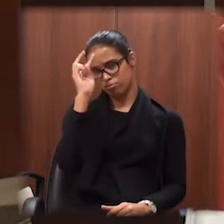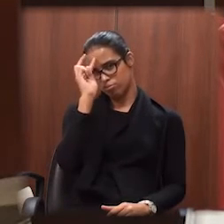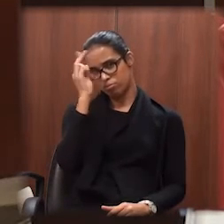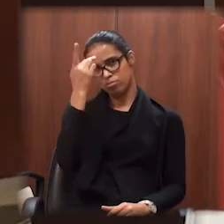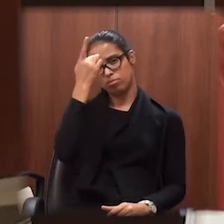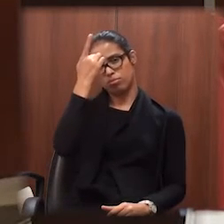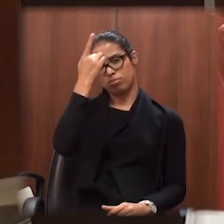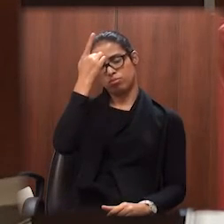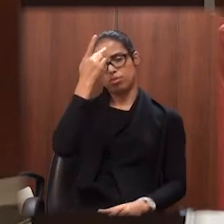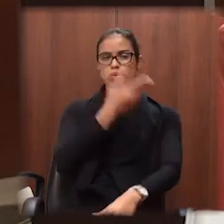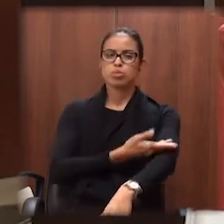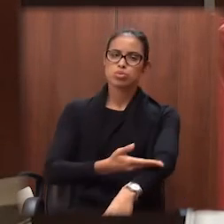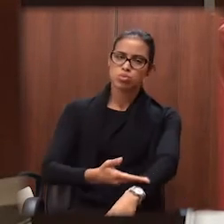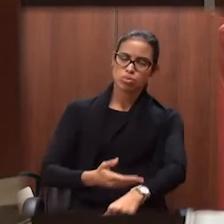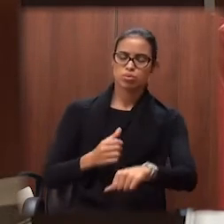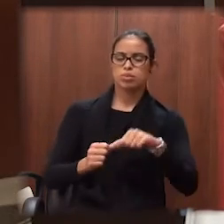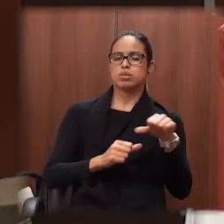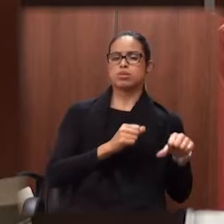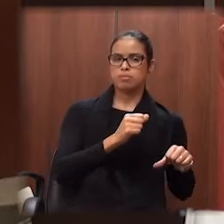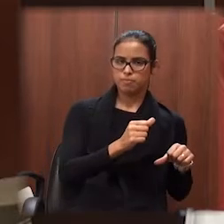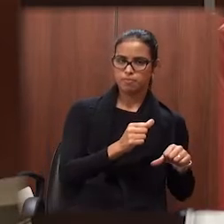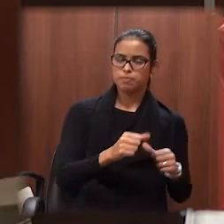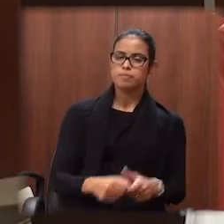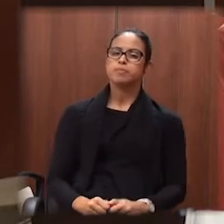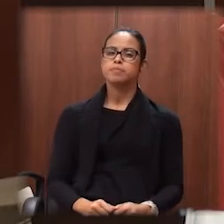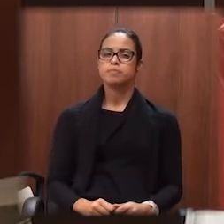mentalidades, costumes,